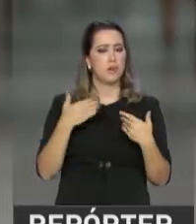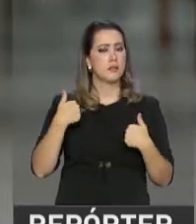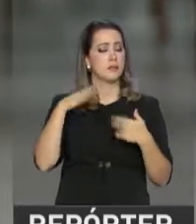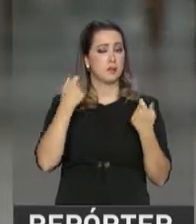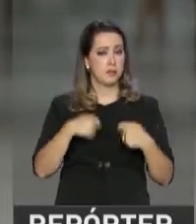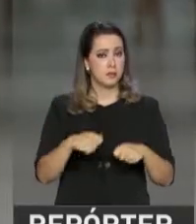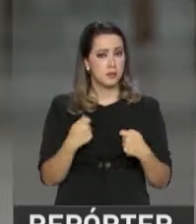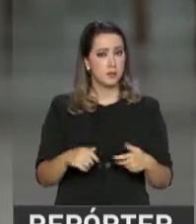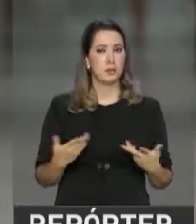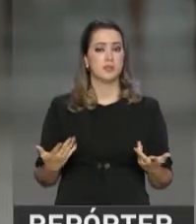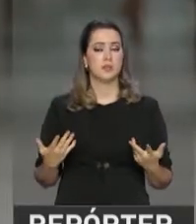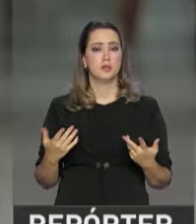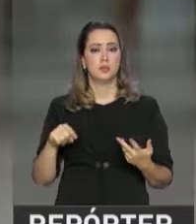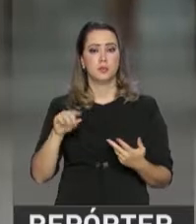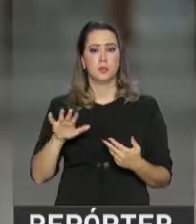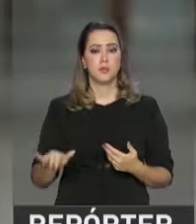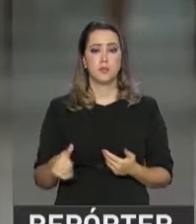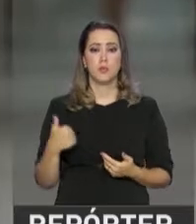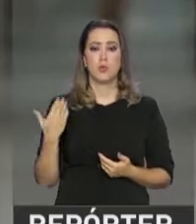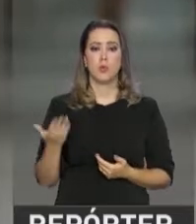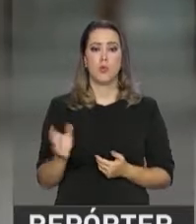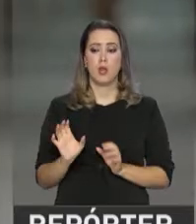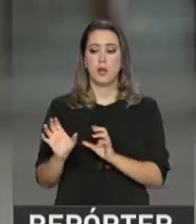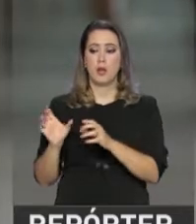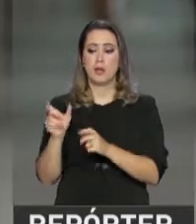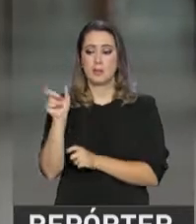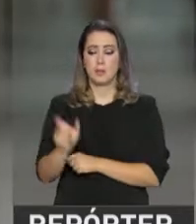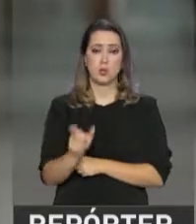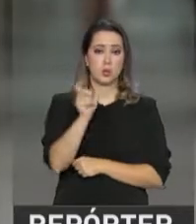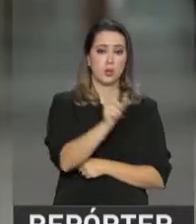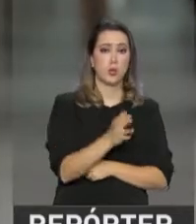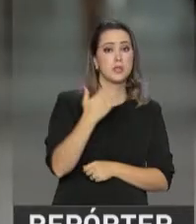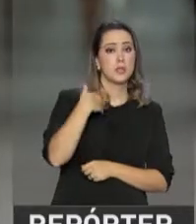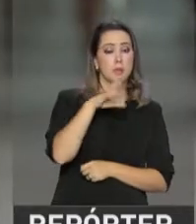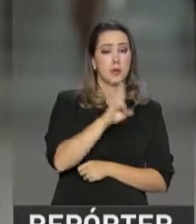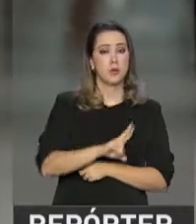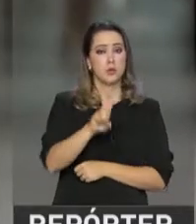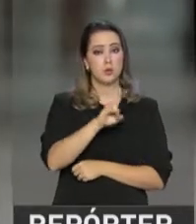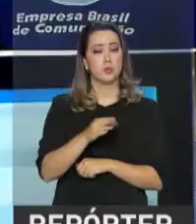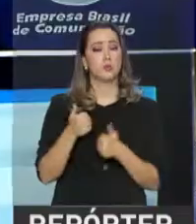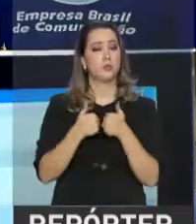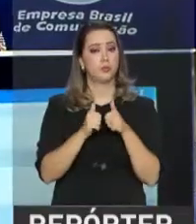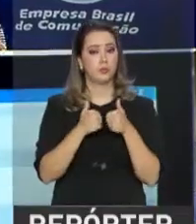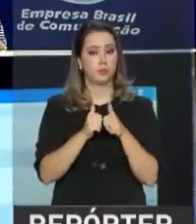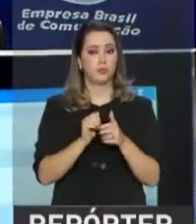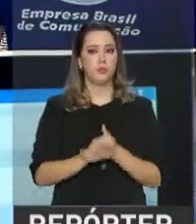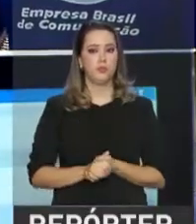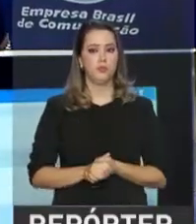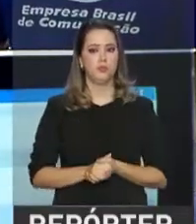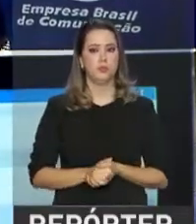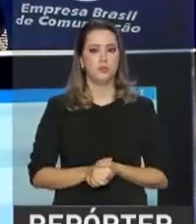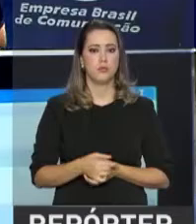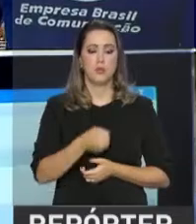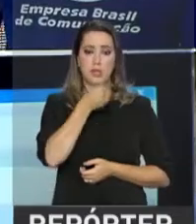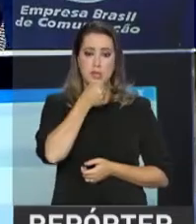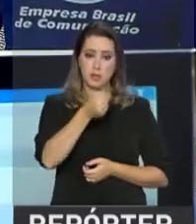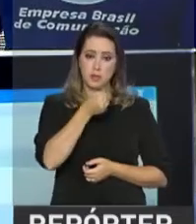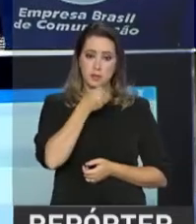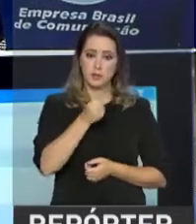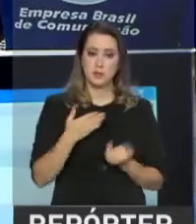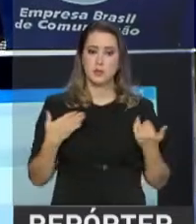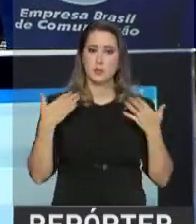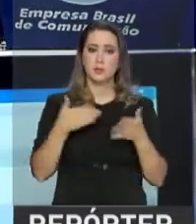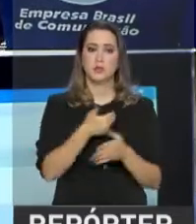percorridos quais são aos servidores que mais utilizam o serviço de transporte em entrevista ao programa por dentro do